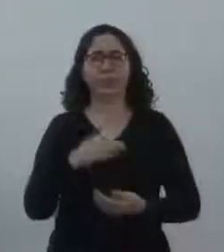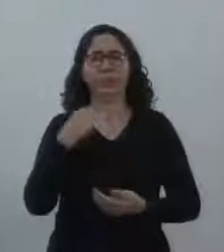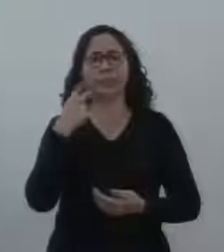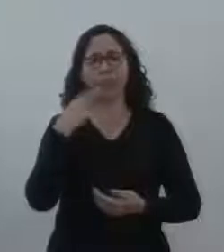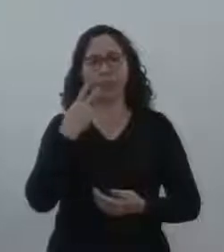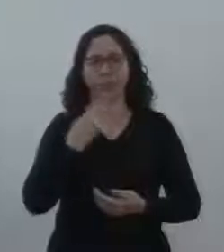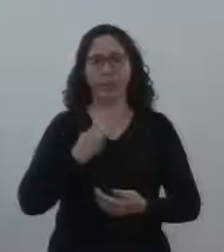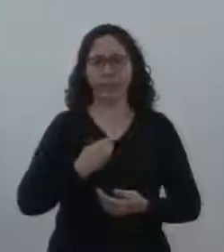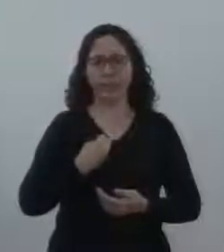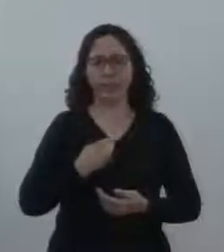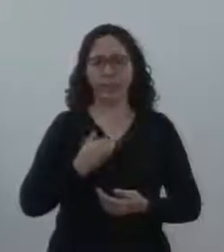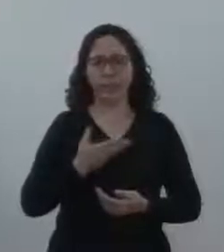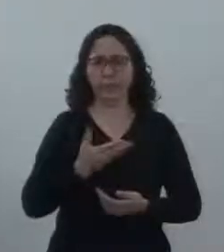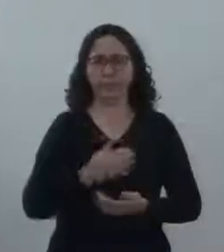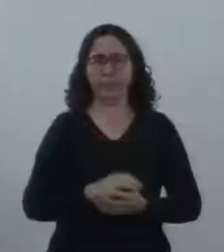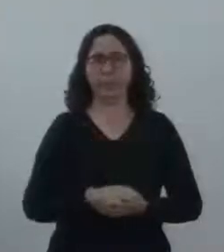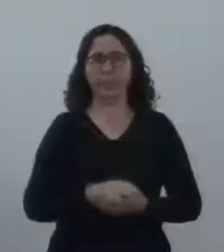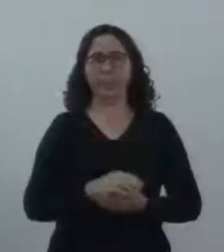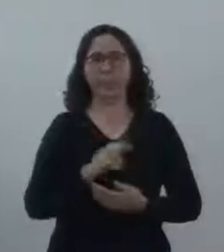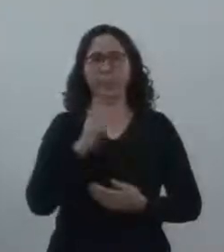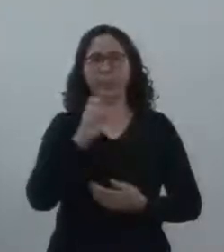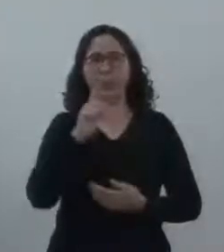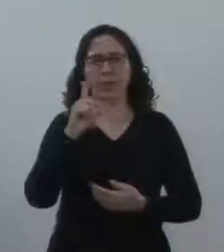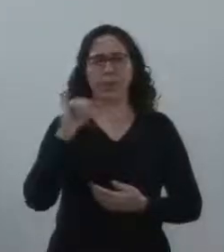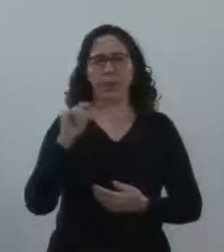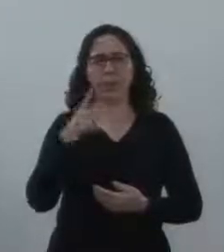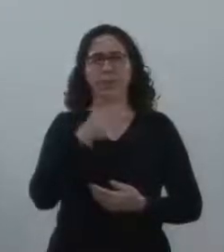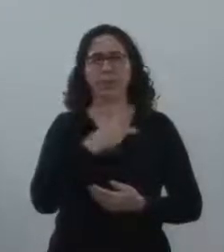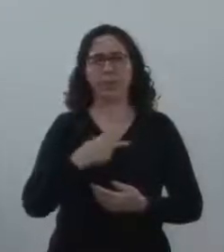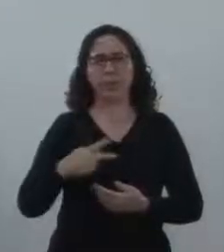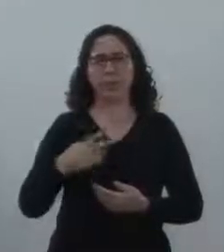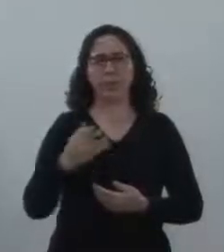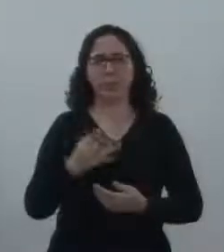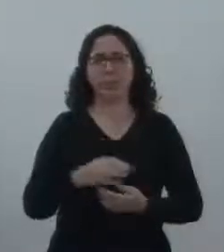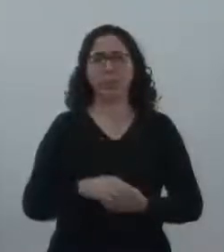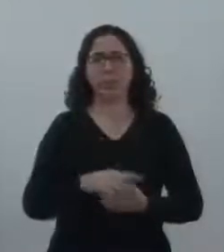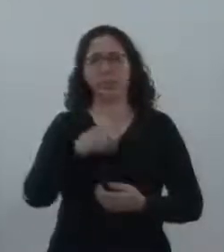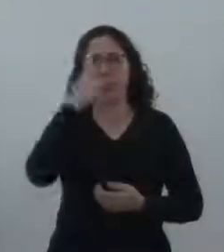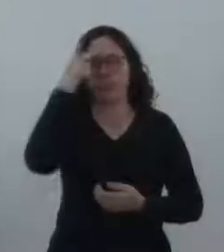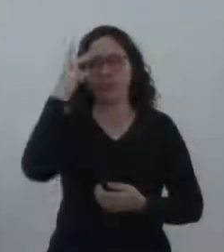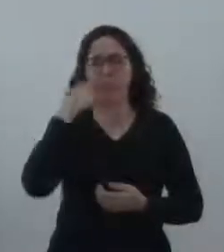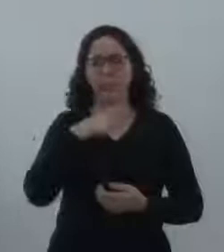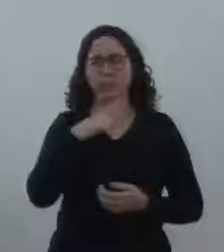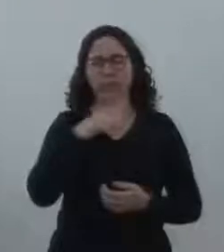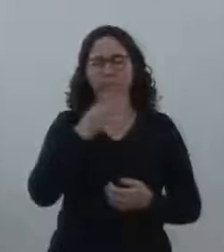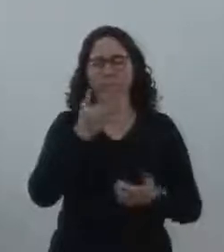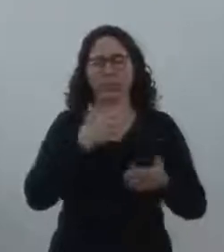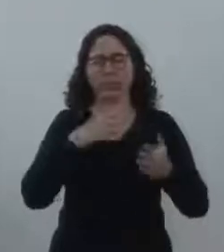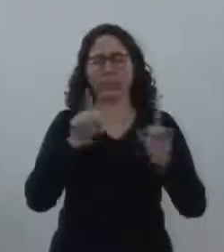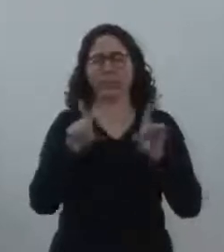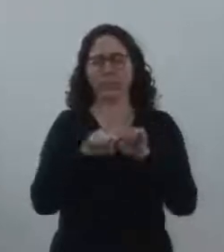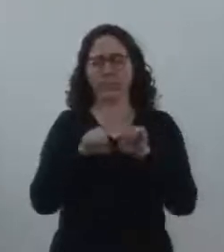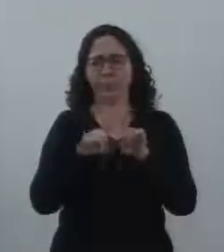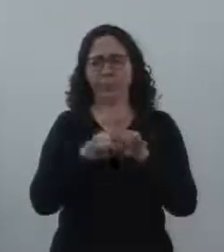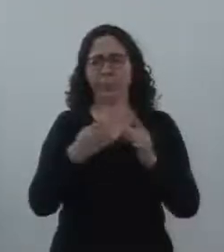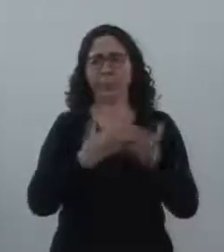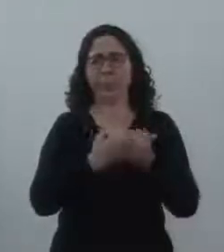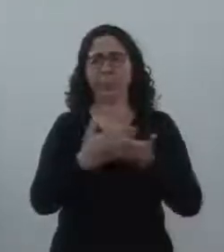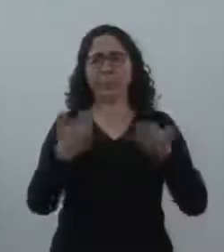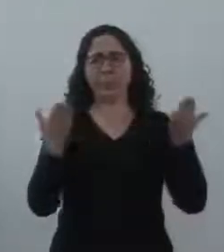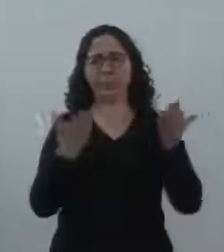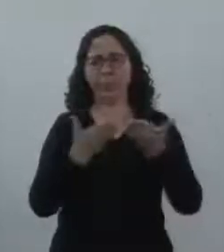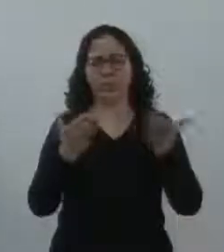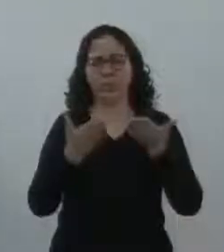vereadoras presentes, Kelly, bem-vinda, senhor presidente, público que nos acompanha. Eu quero também iniciar minha fala